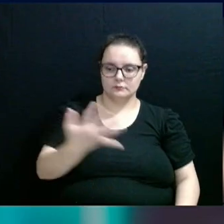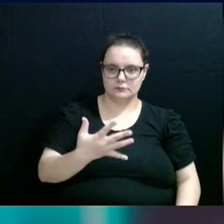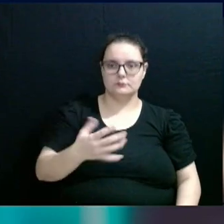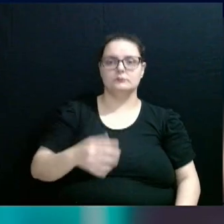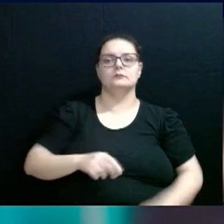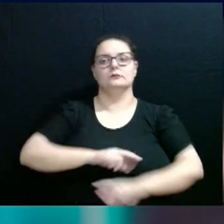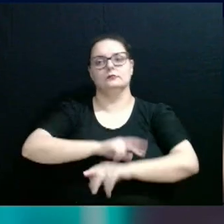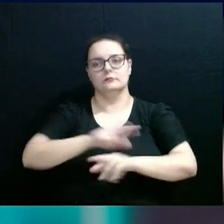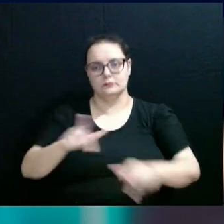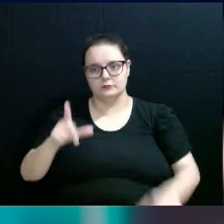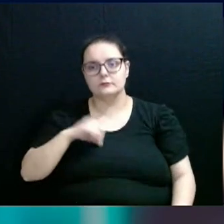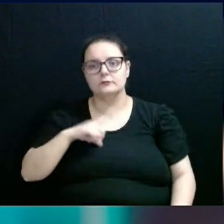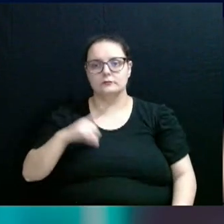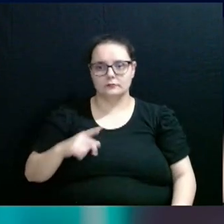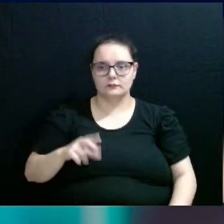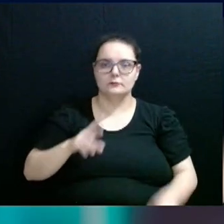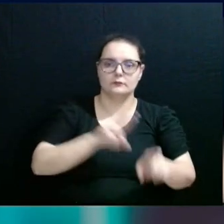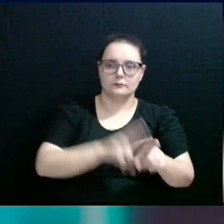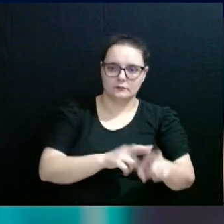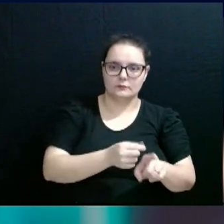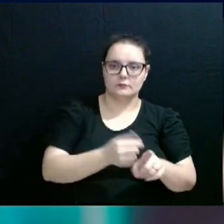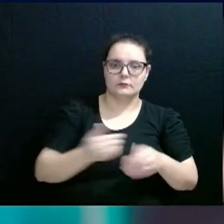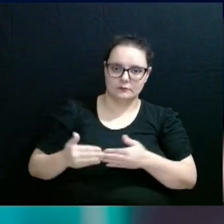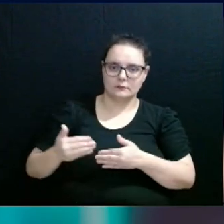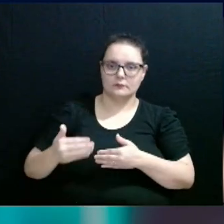terão câncer de próstata ao longo da sua vida.